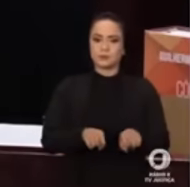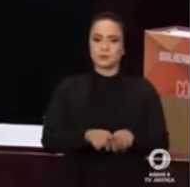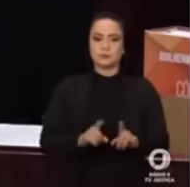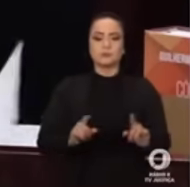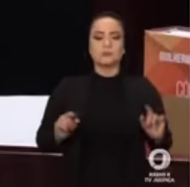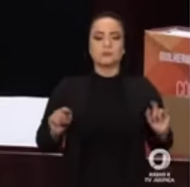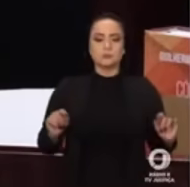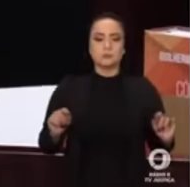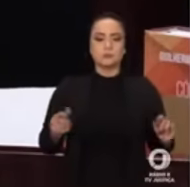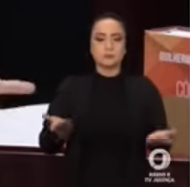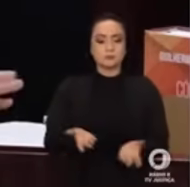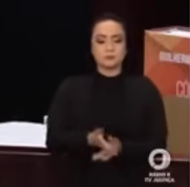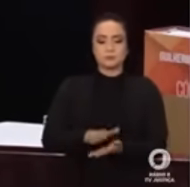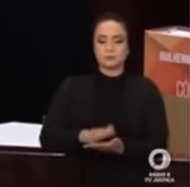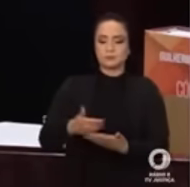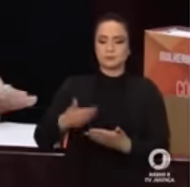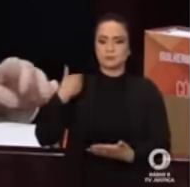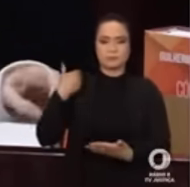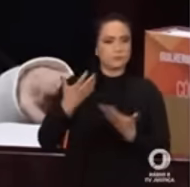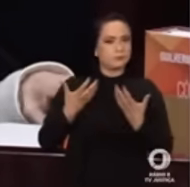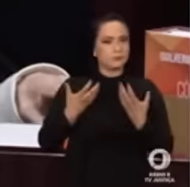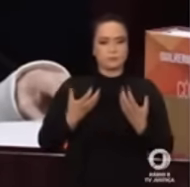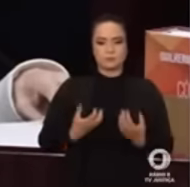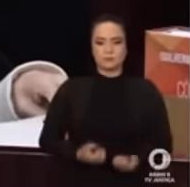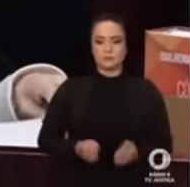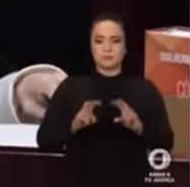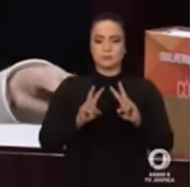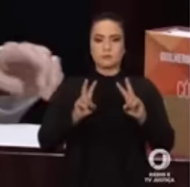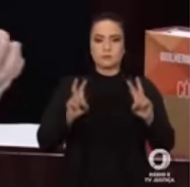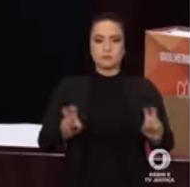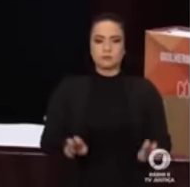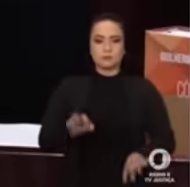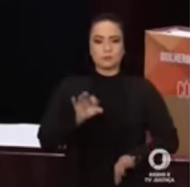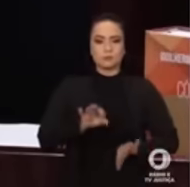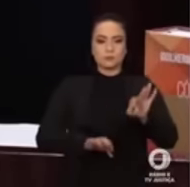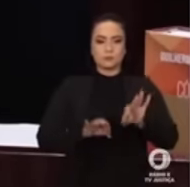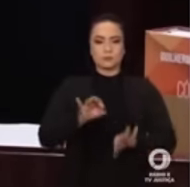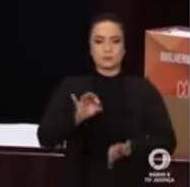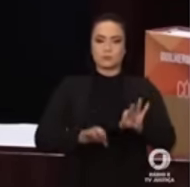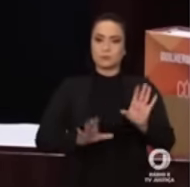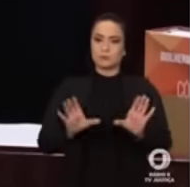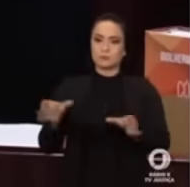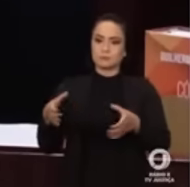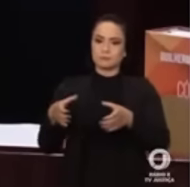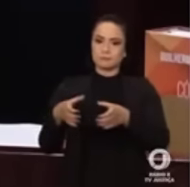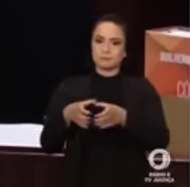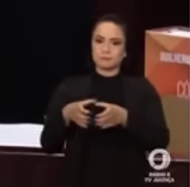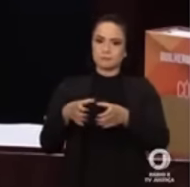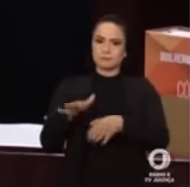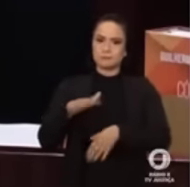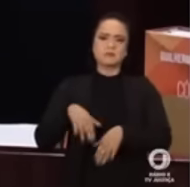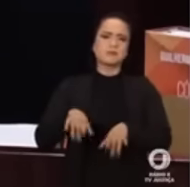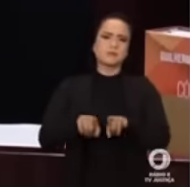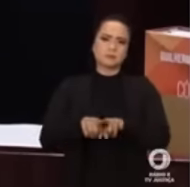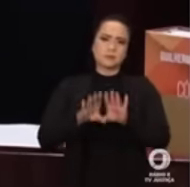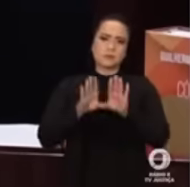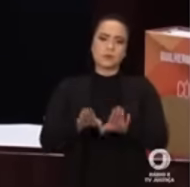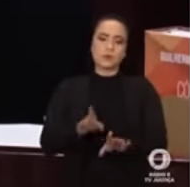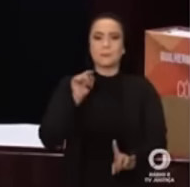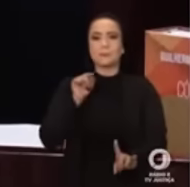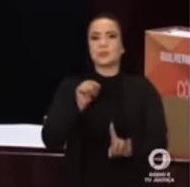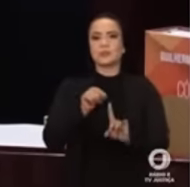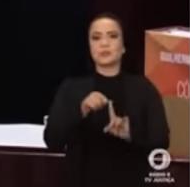estes precedentes. Estou rejeitando quanto ao julgamento pela turma, que também já foi objeto